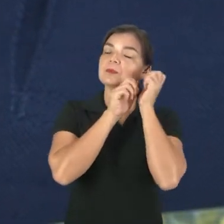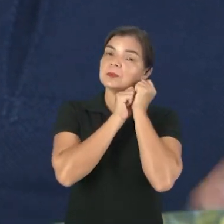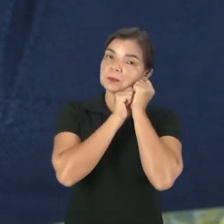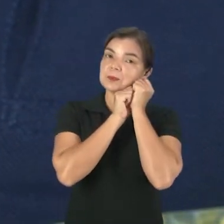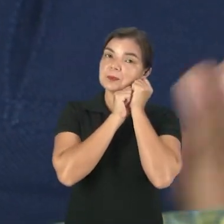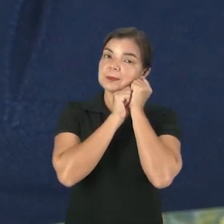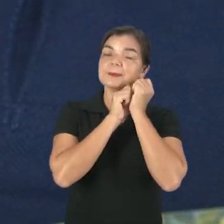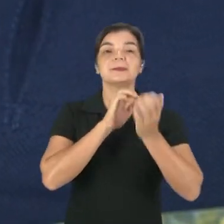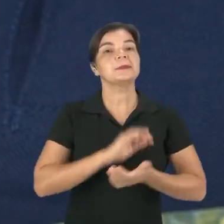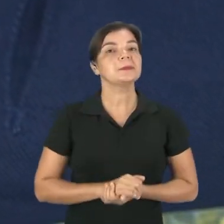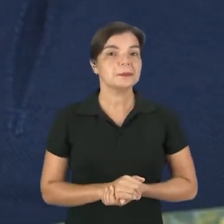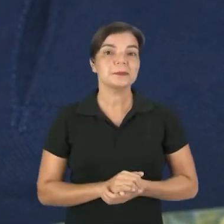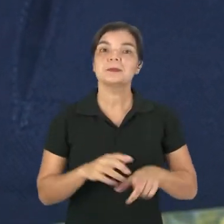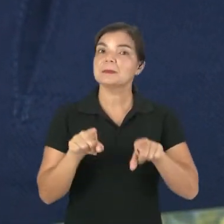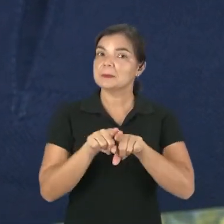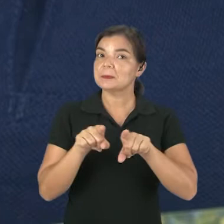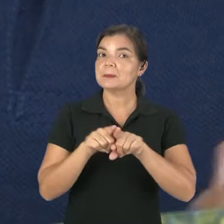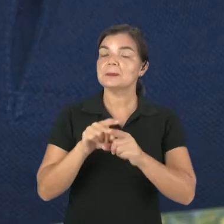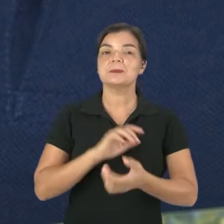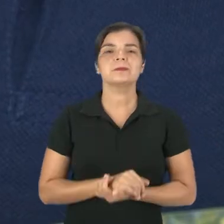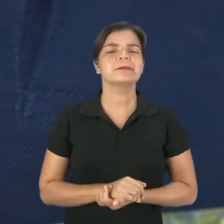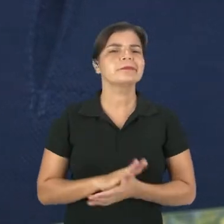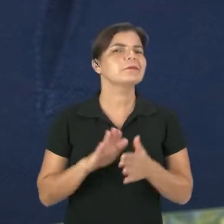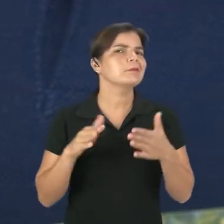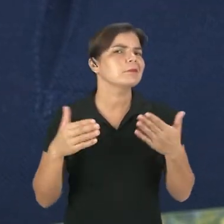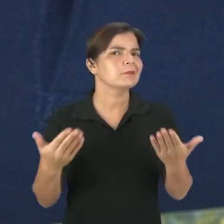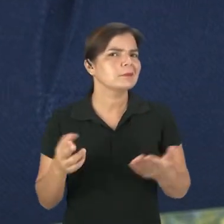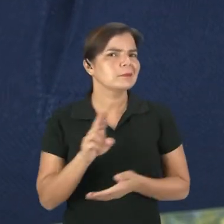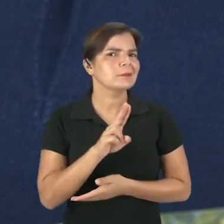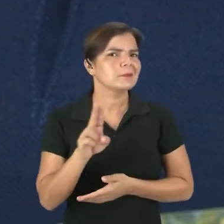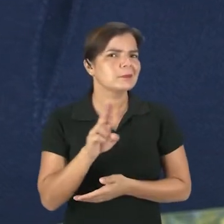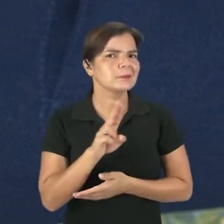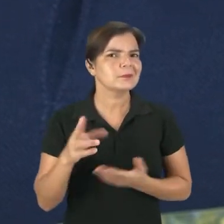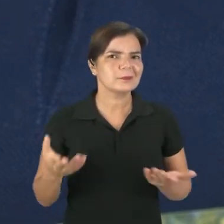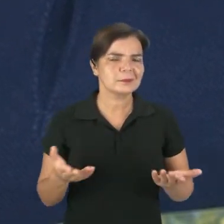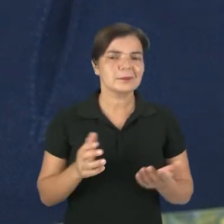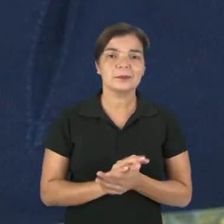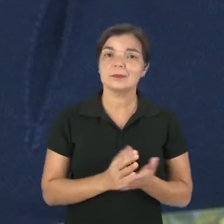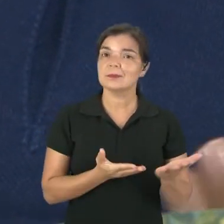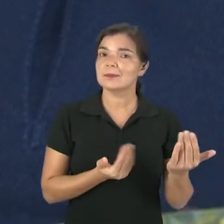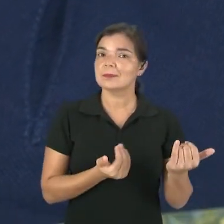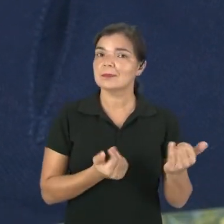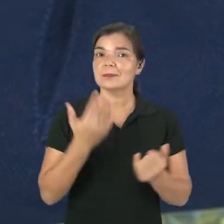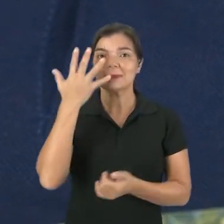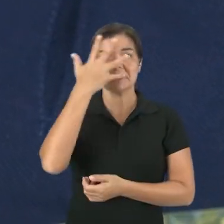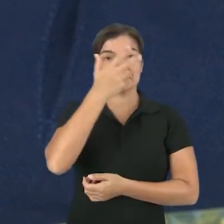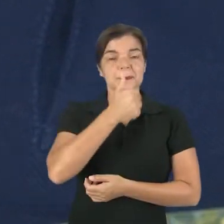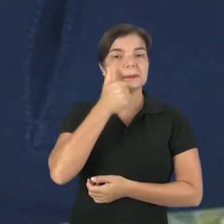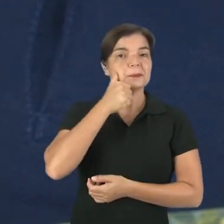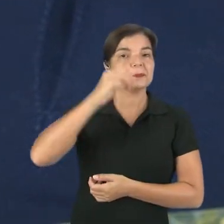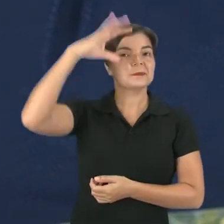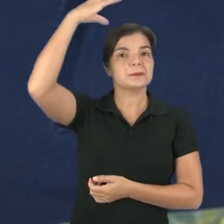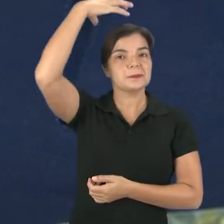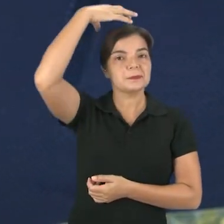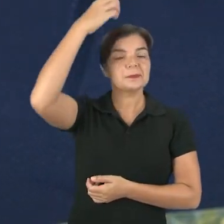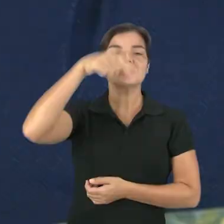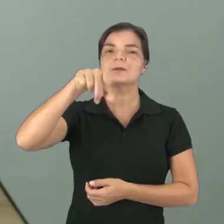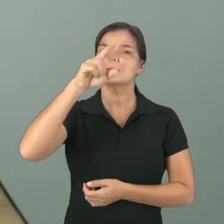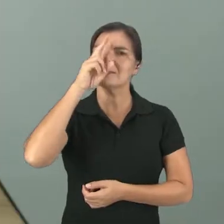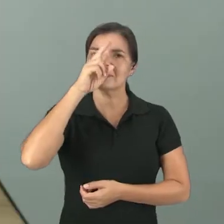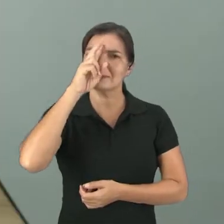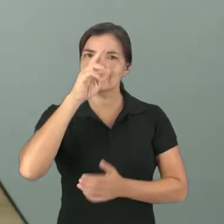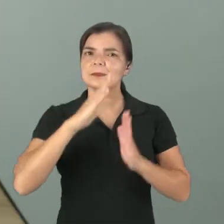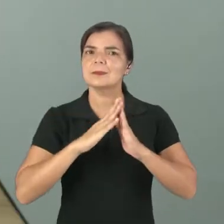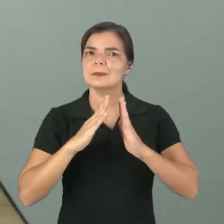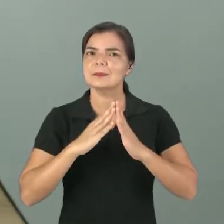adormecida. Muito bem, ela está dormindo. E qual será o nome dessa moça, dessa jovem, dessa bela princesa? Você está lembrando